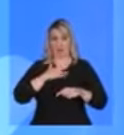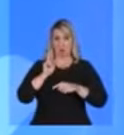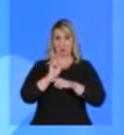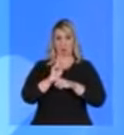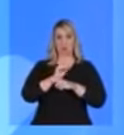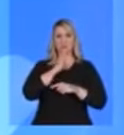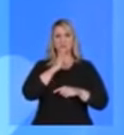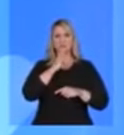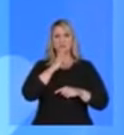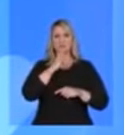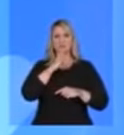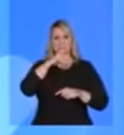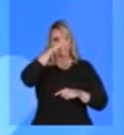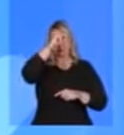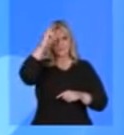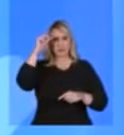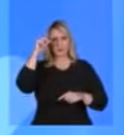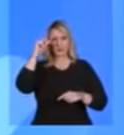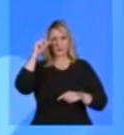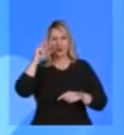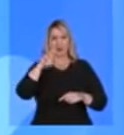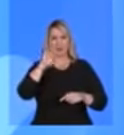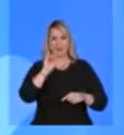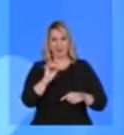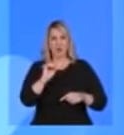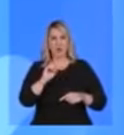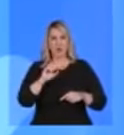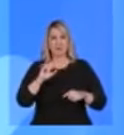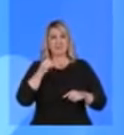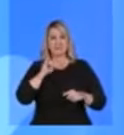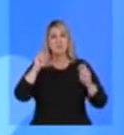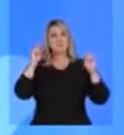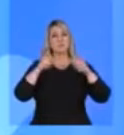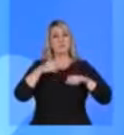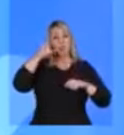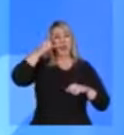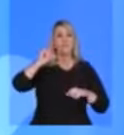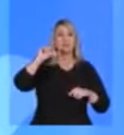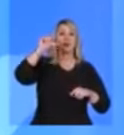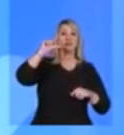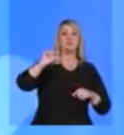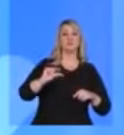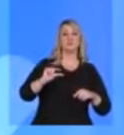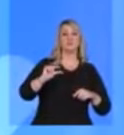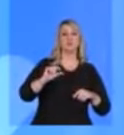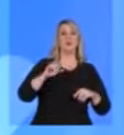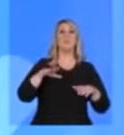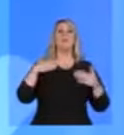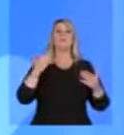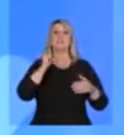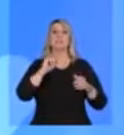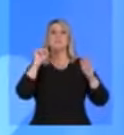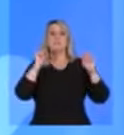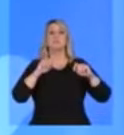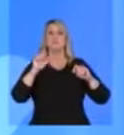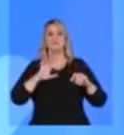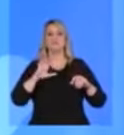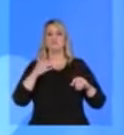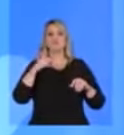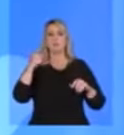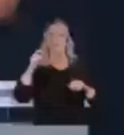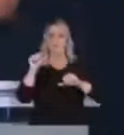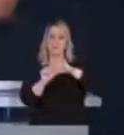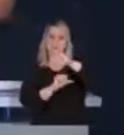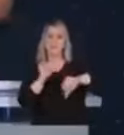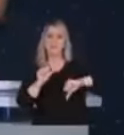que conheço a prefeitura do Rio vou continuar me valendo Quando possível evitar diminuir mas quando possível sim para que a gente possa não ter o resultado final